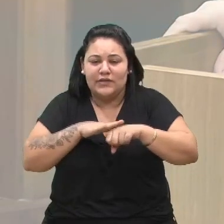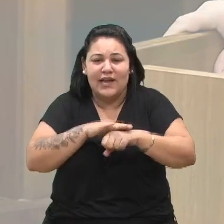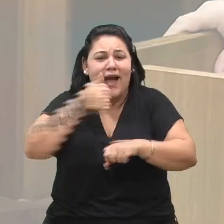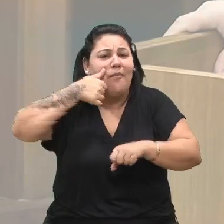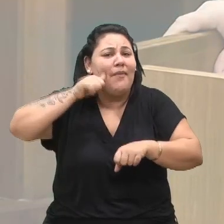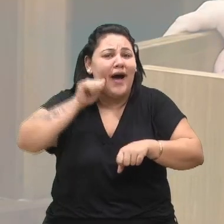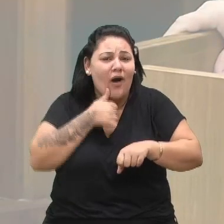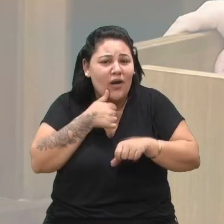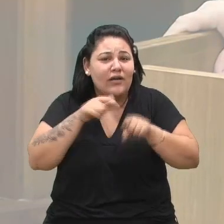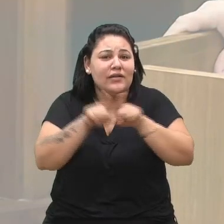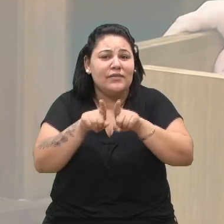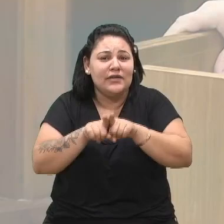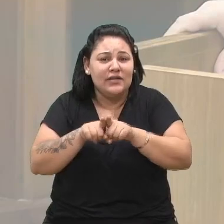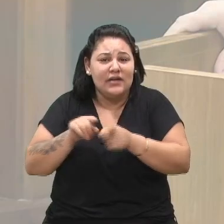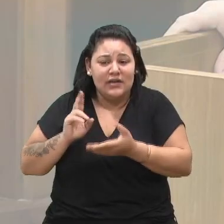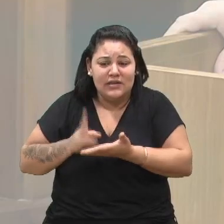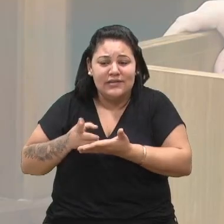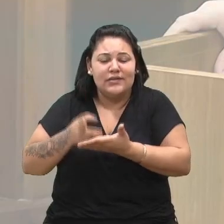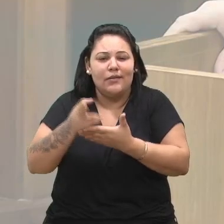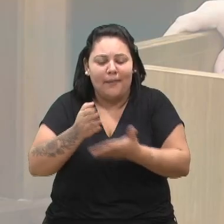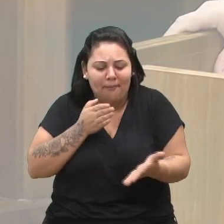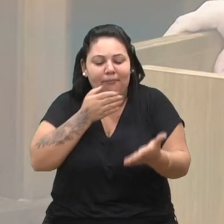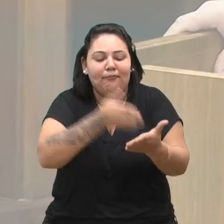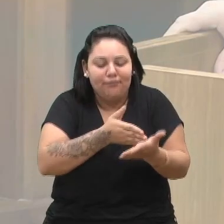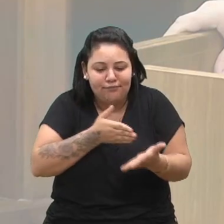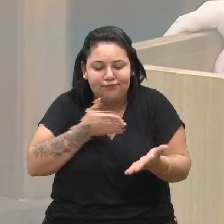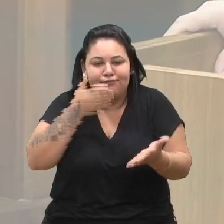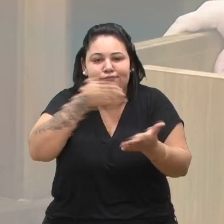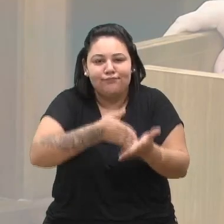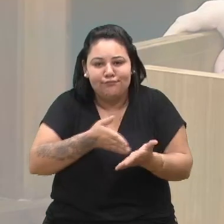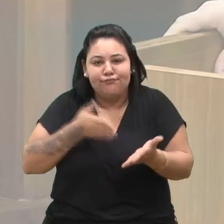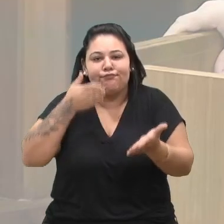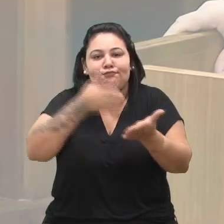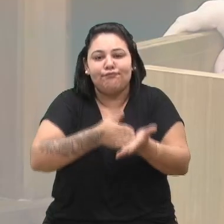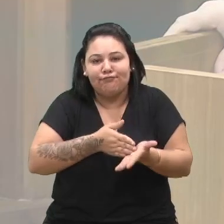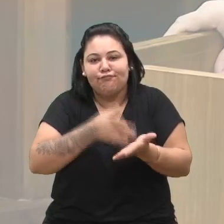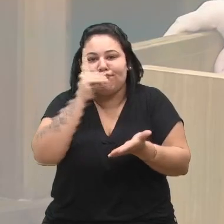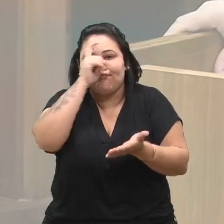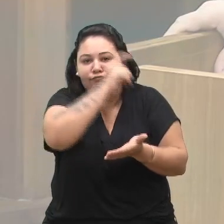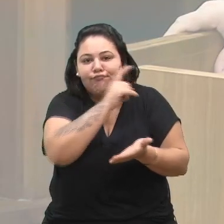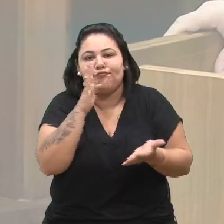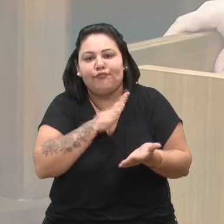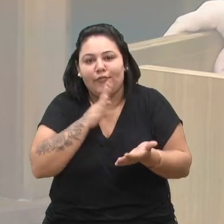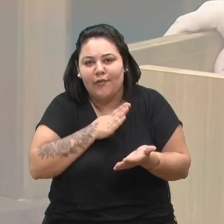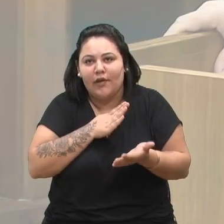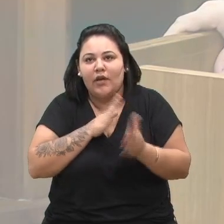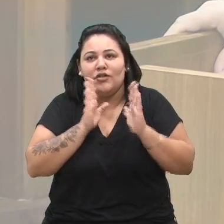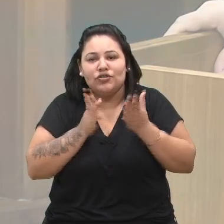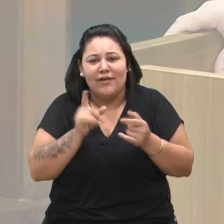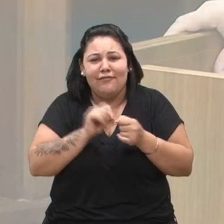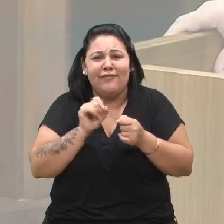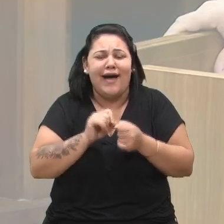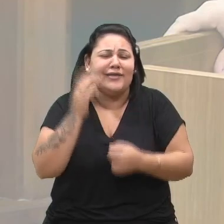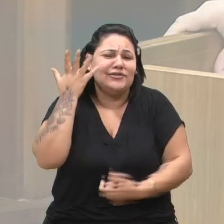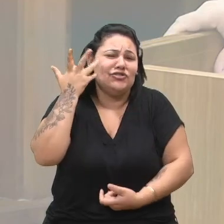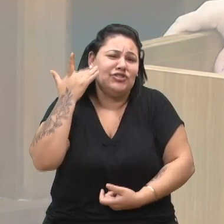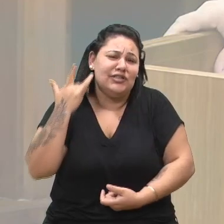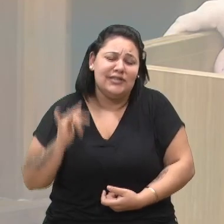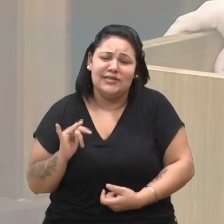também, sempre a gente esbarra na dificuldade deles agilizarem. Eu caminhei isso faz dias e ninguém